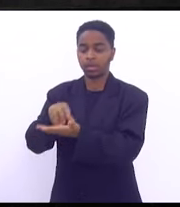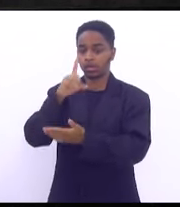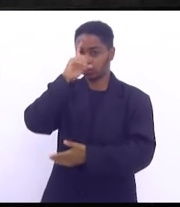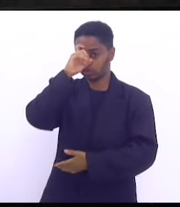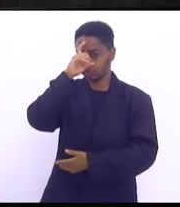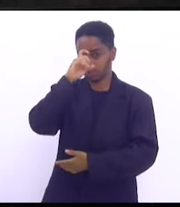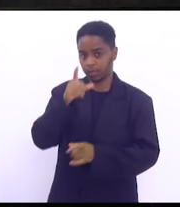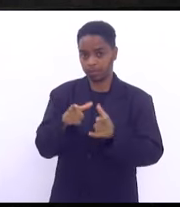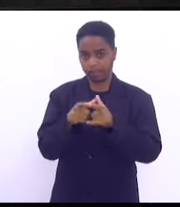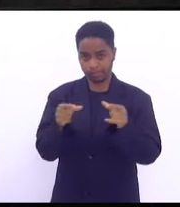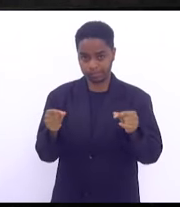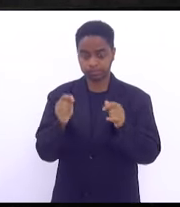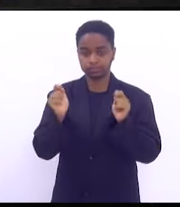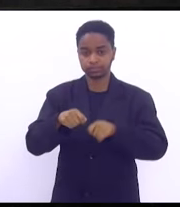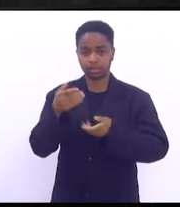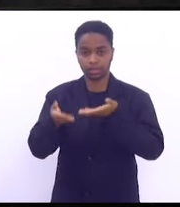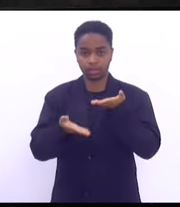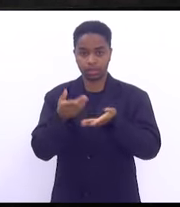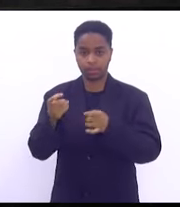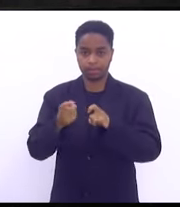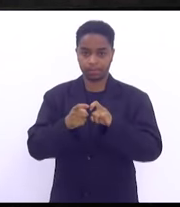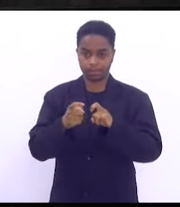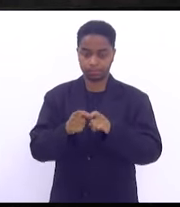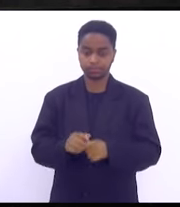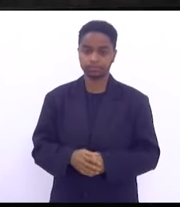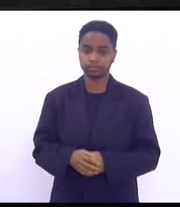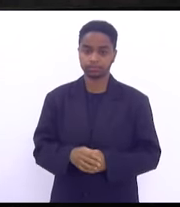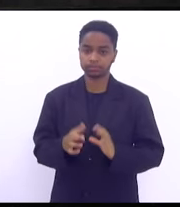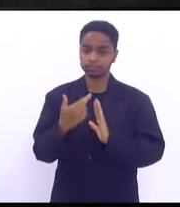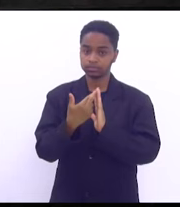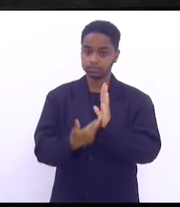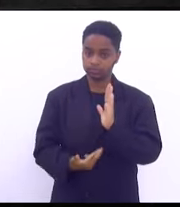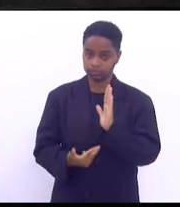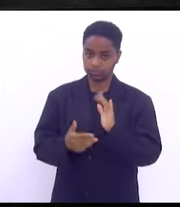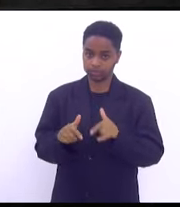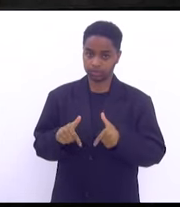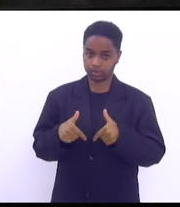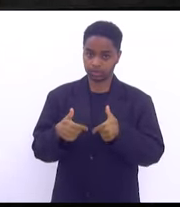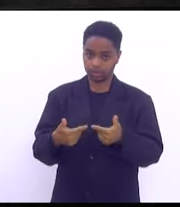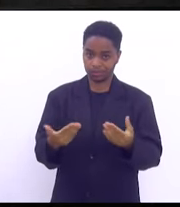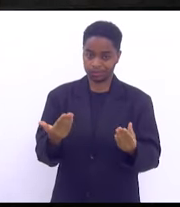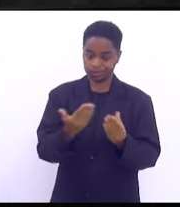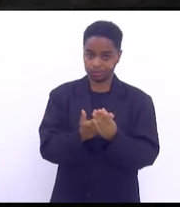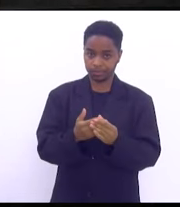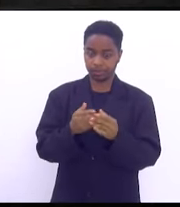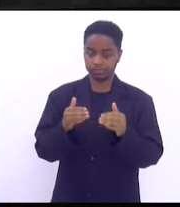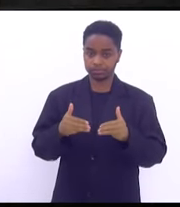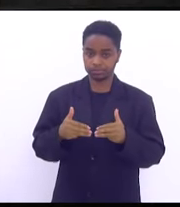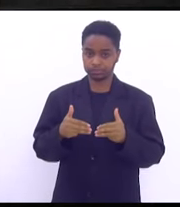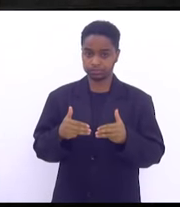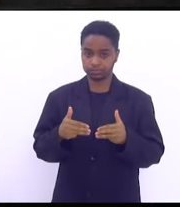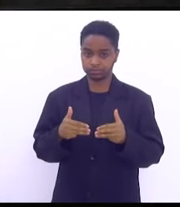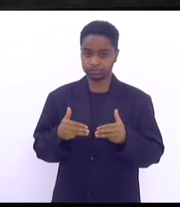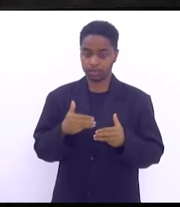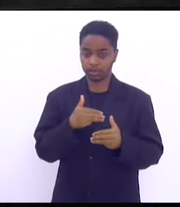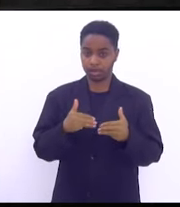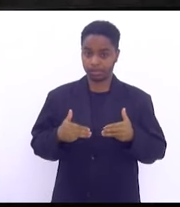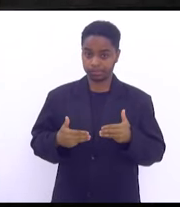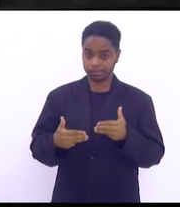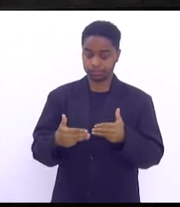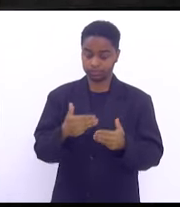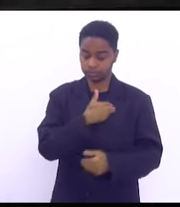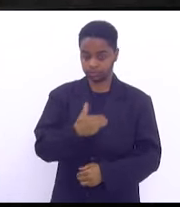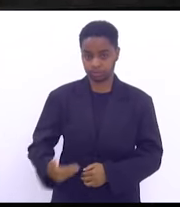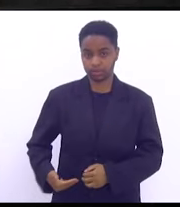em Brasília, para atendimento médico. O relator da ação, né, penal, o ministro Alexandre de Moraes, não chegou a avaliar o